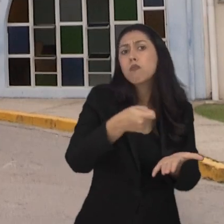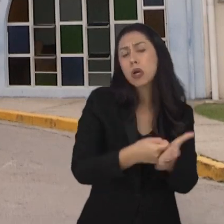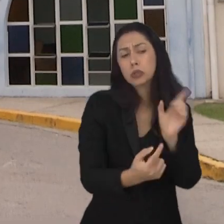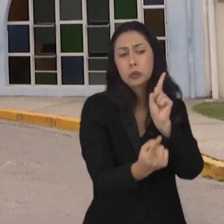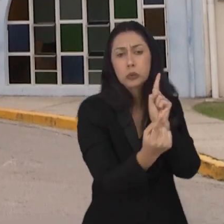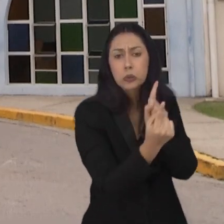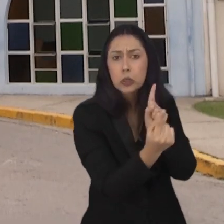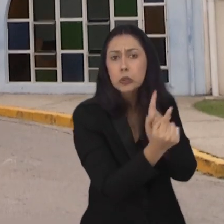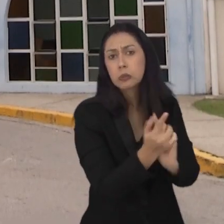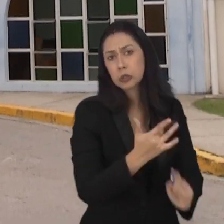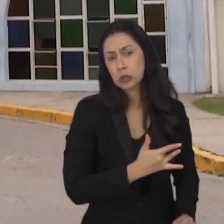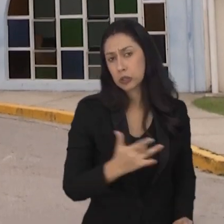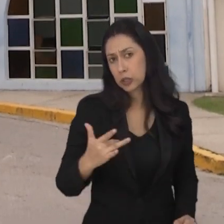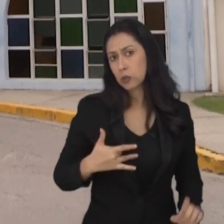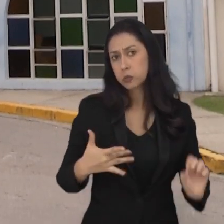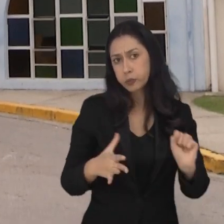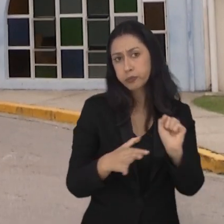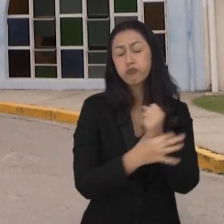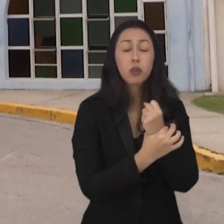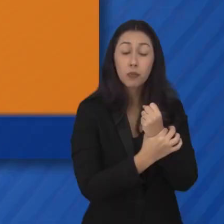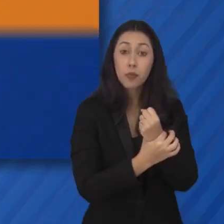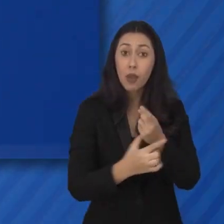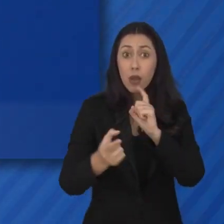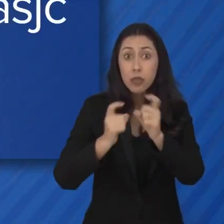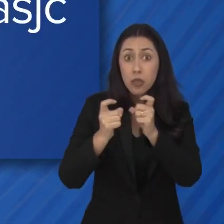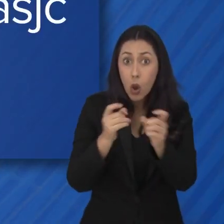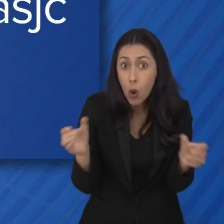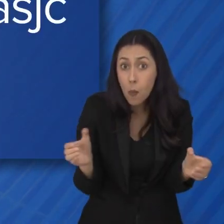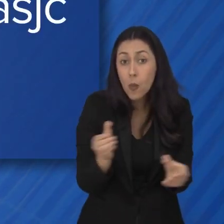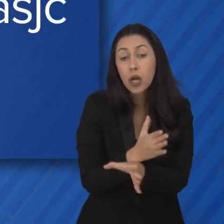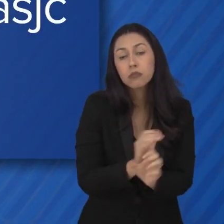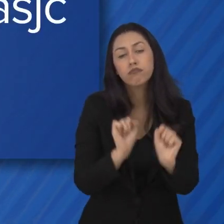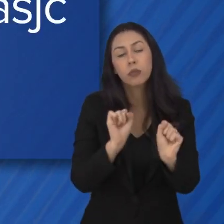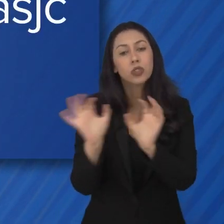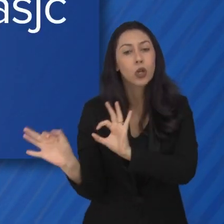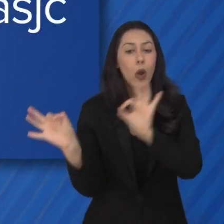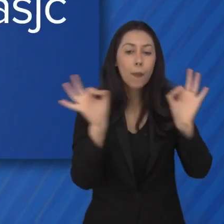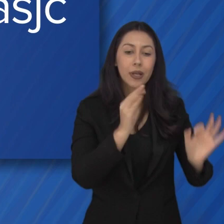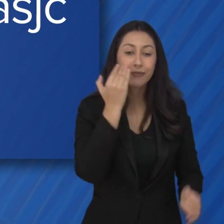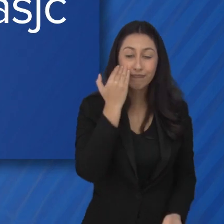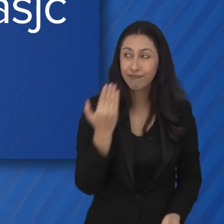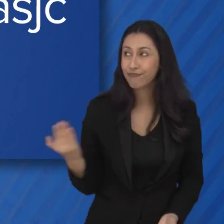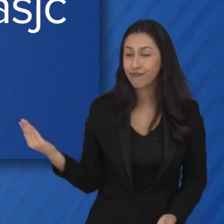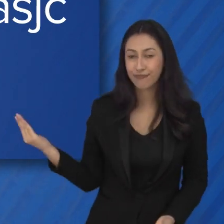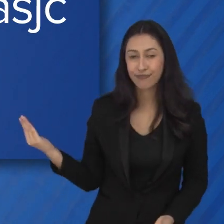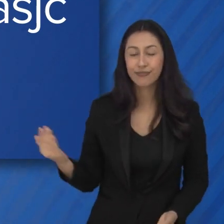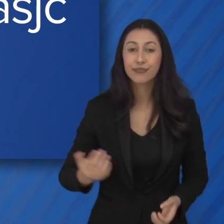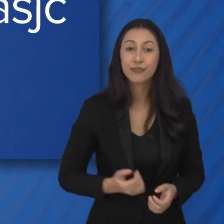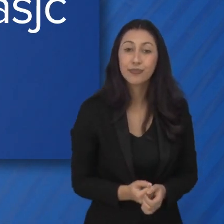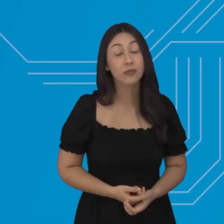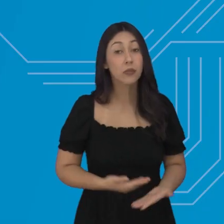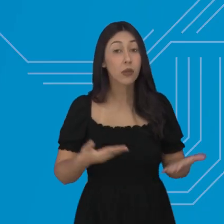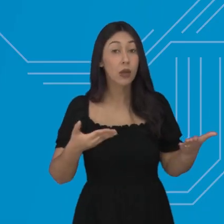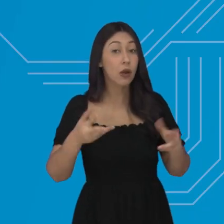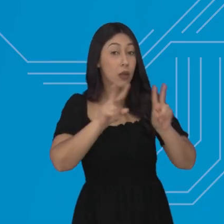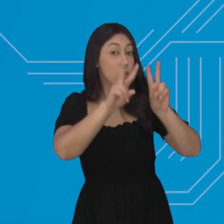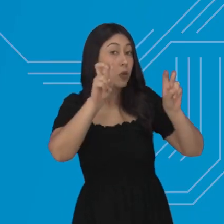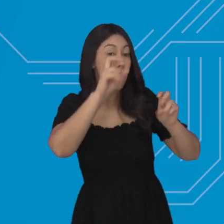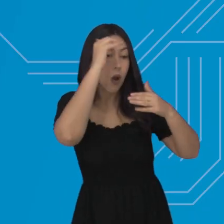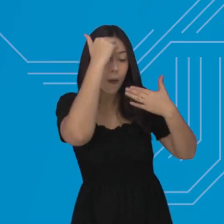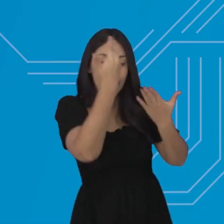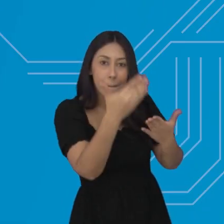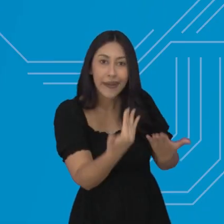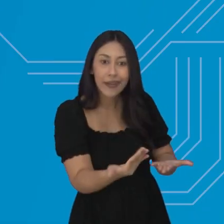para garantia no atendimento da saúde a moradores. A sessão na íntegra você confere no nosso canal do YouTube. Falando agora